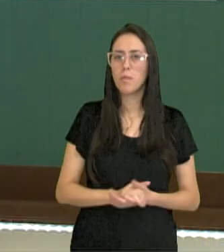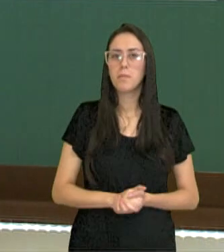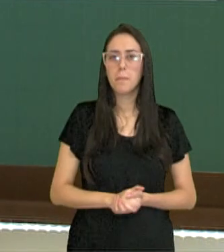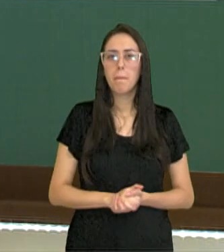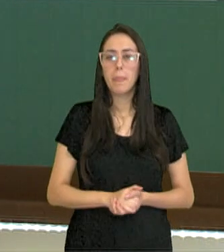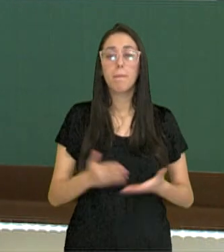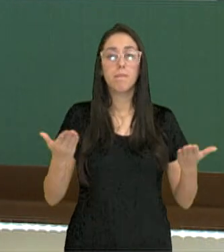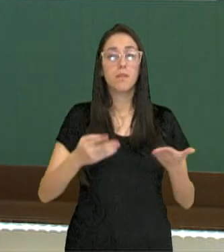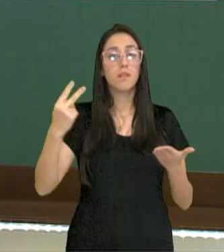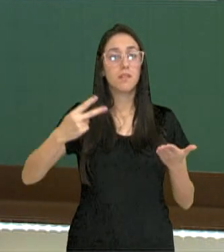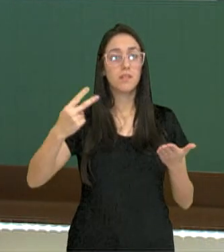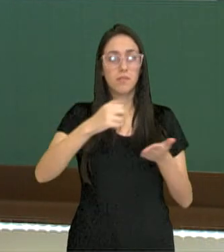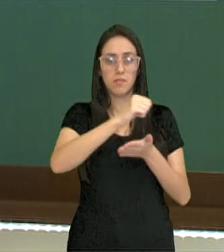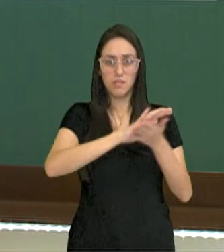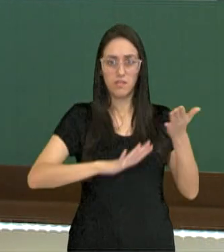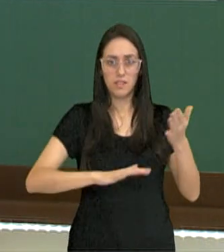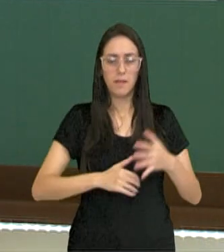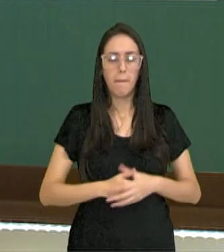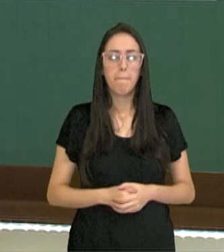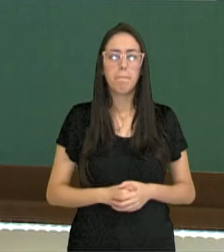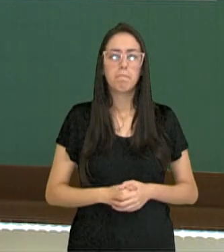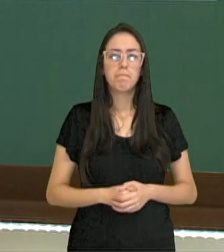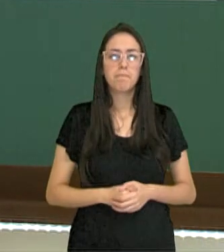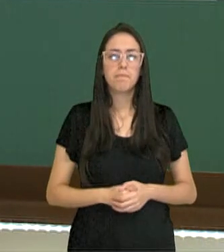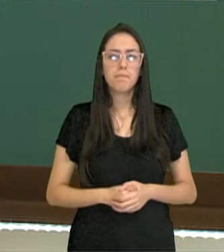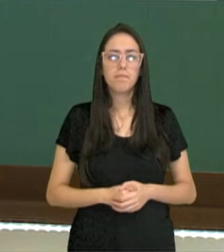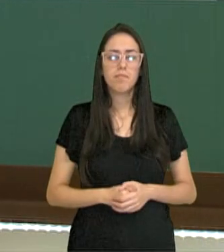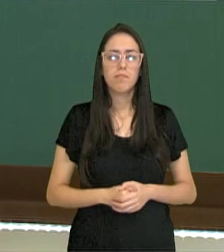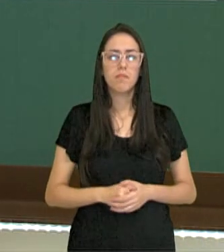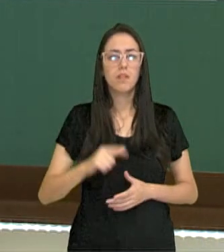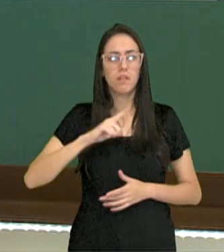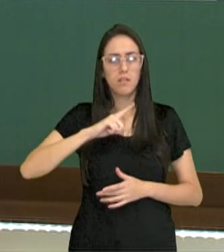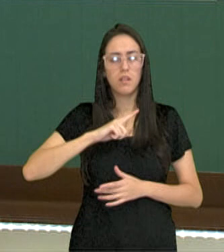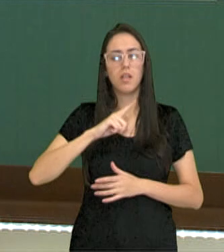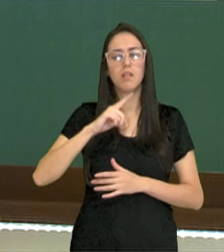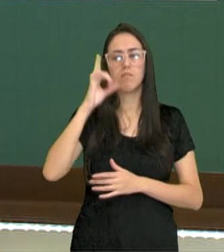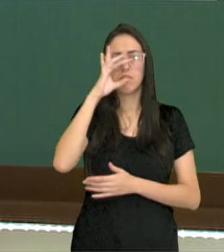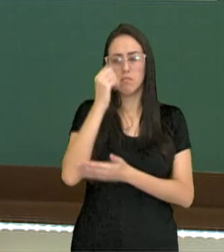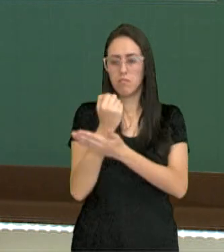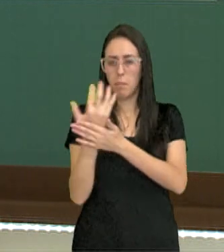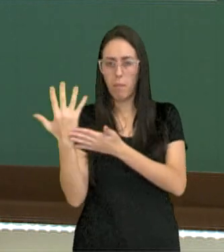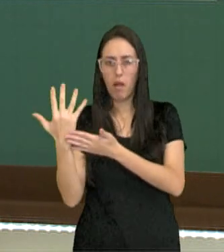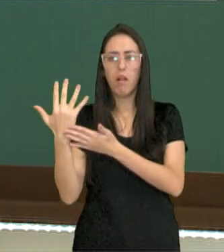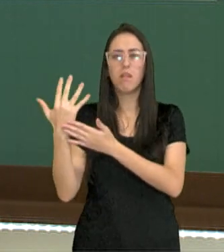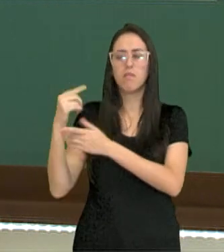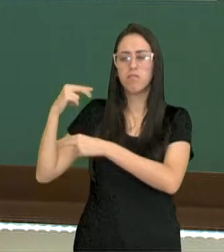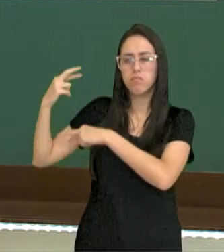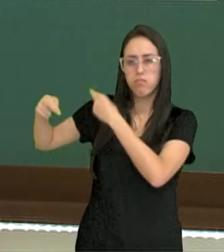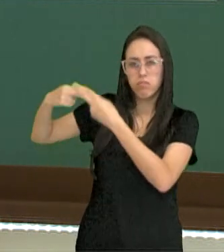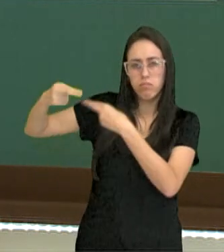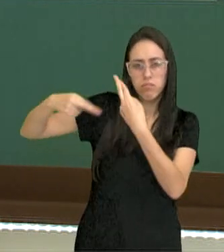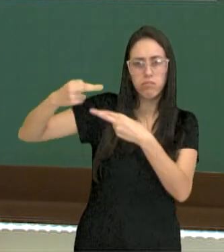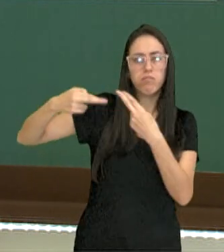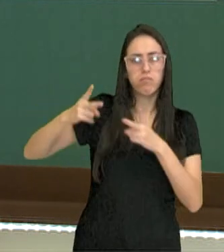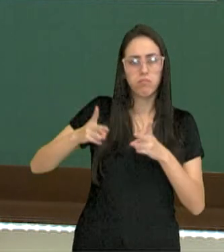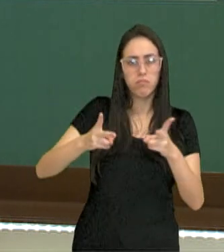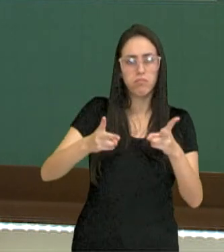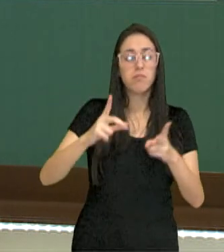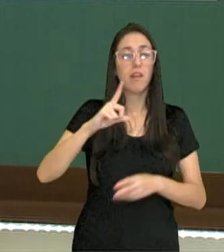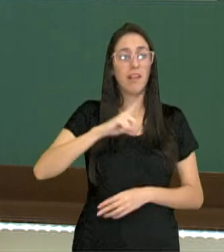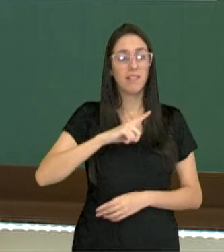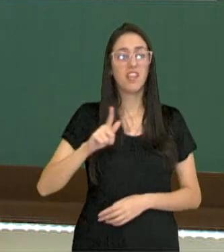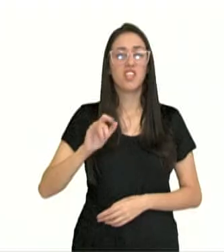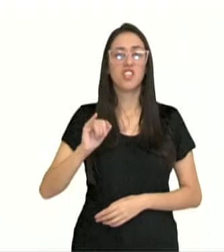nós vamos para a nossa segunda atividade. Ao longo do processo evolutivo das plantas, as gimnospermas